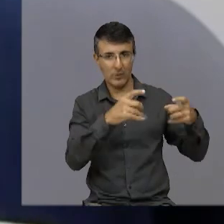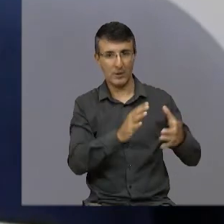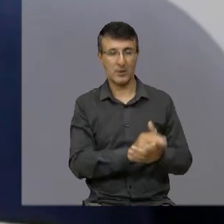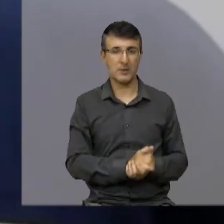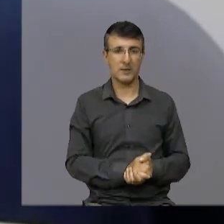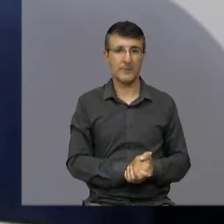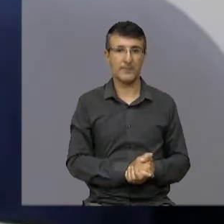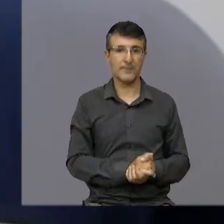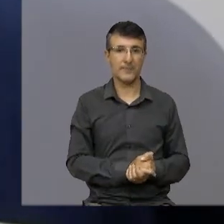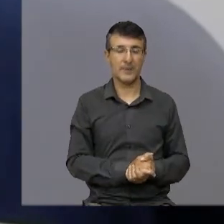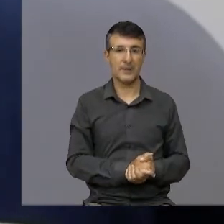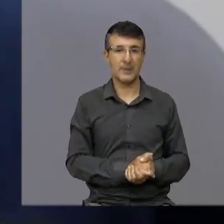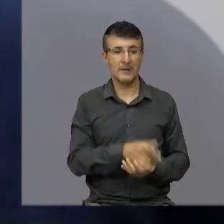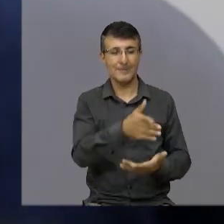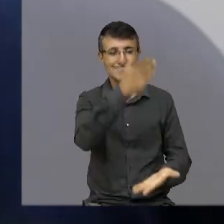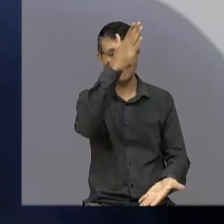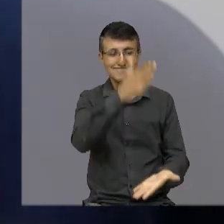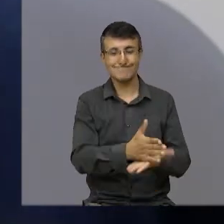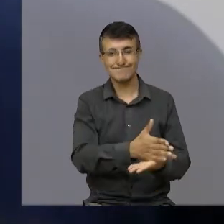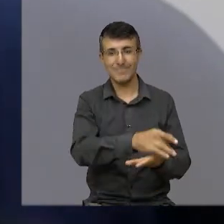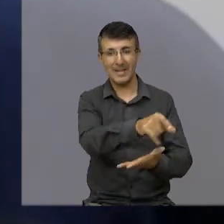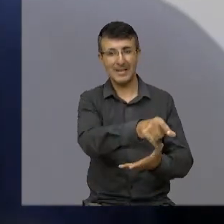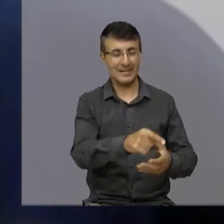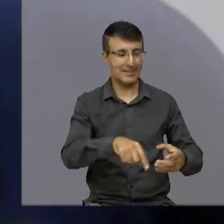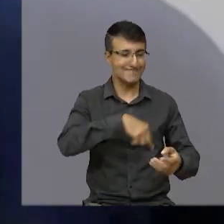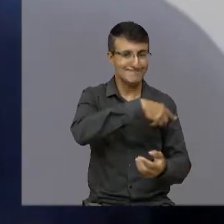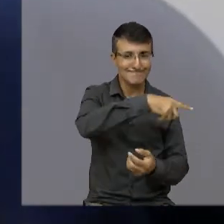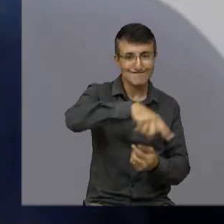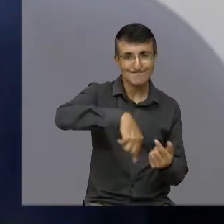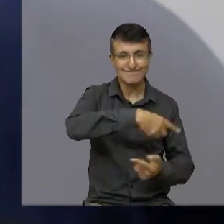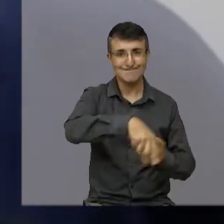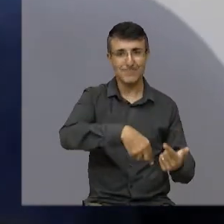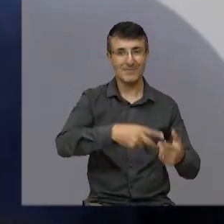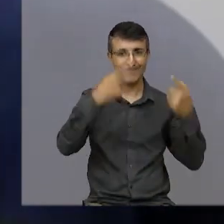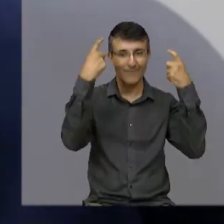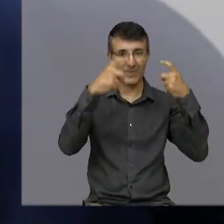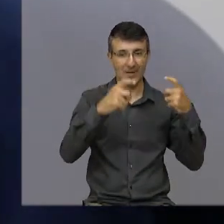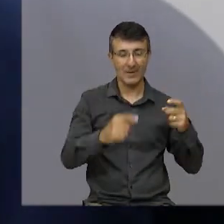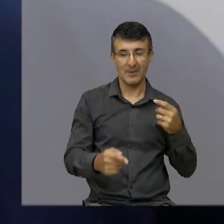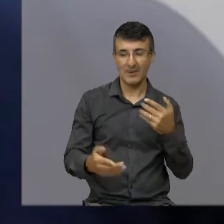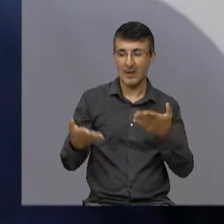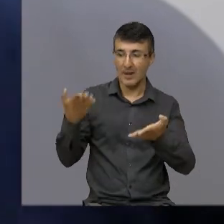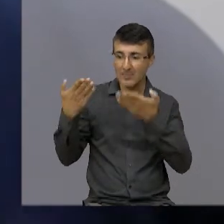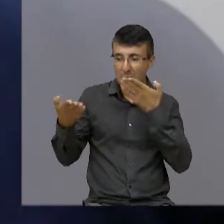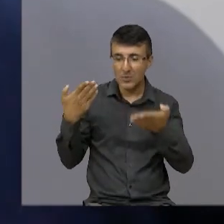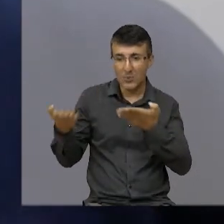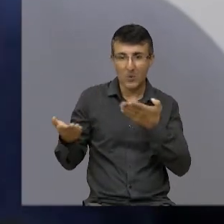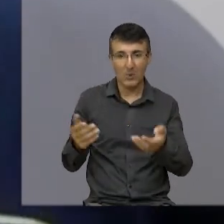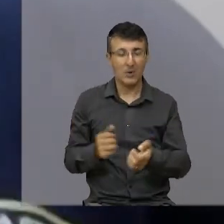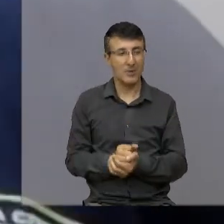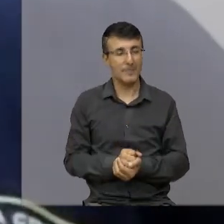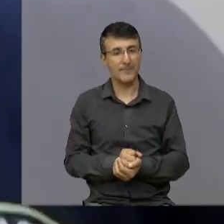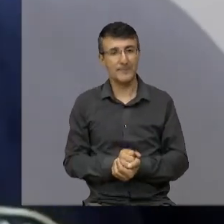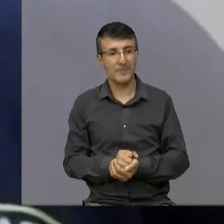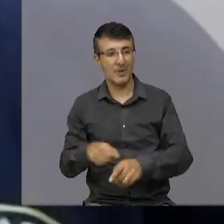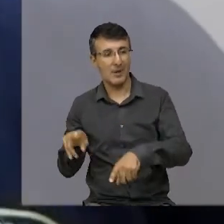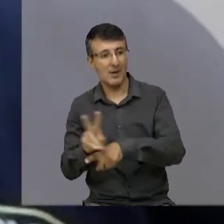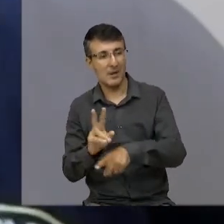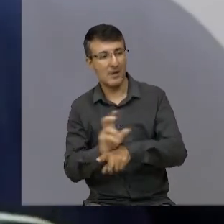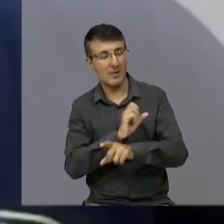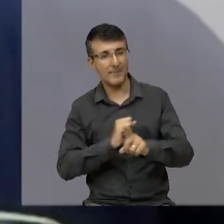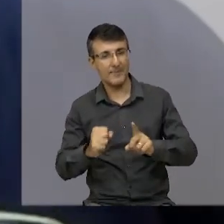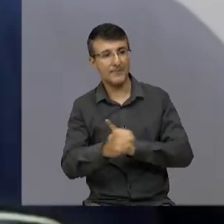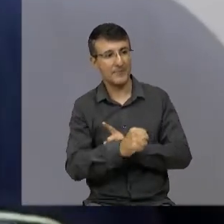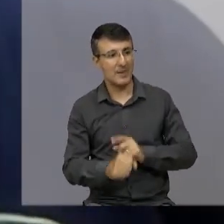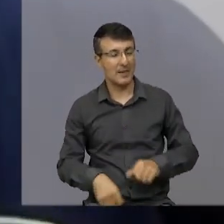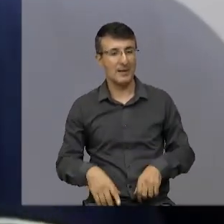do ciclo de violência, o atendimento com acolhimento, o atendimento da assistente social, o atendimento da psicóloga, a